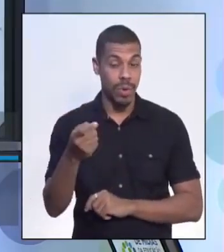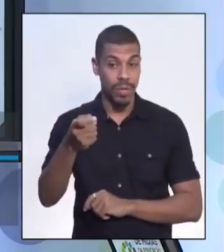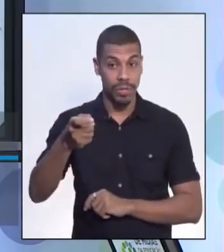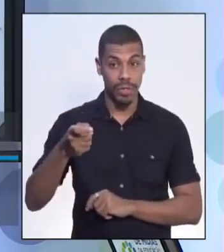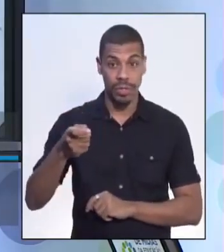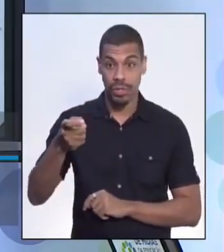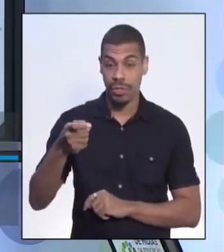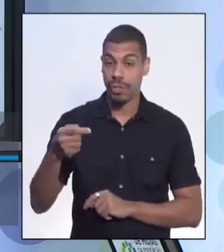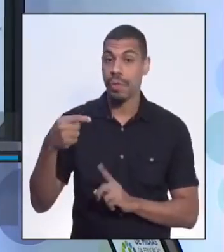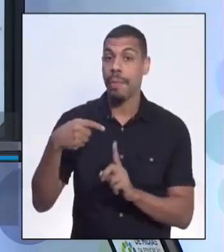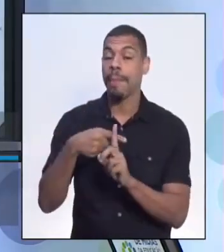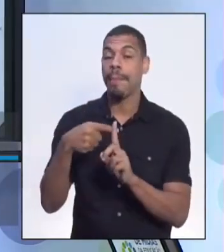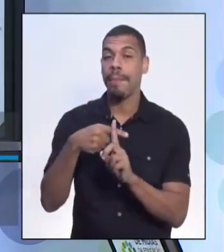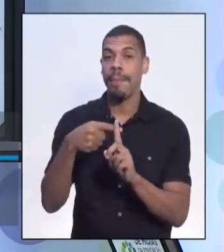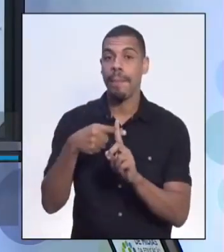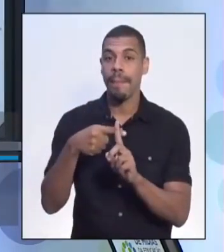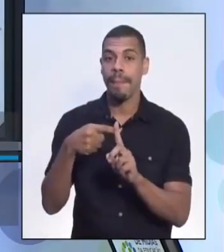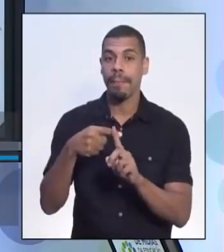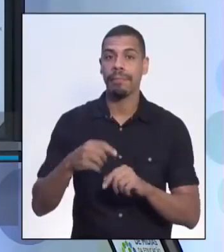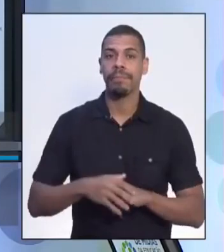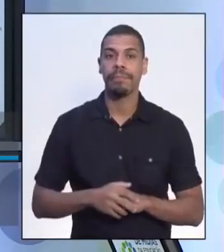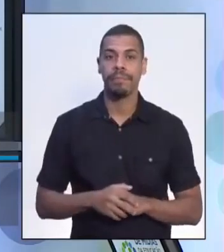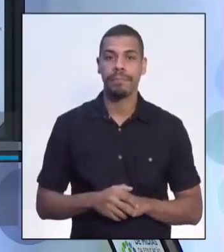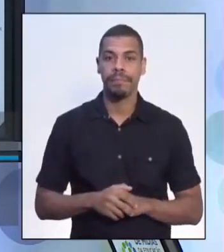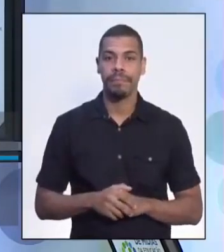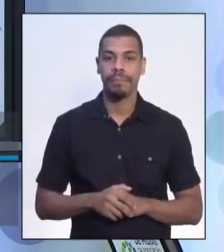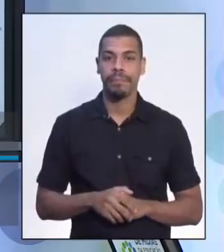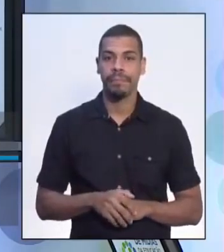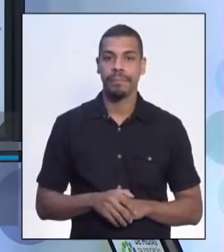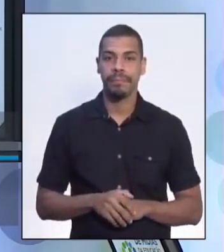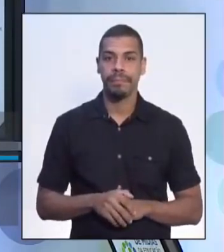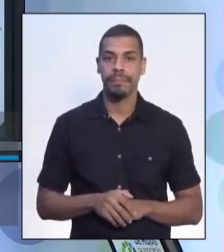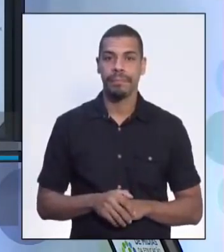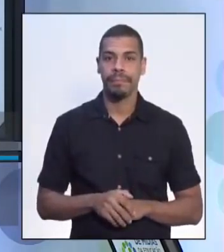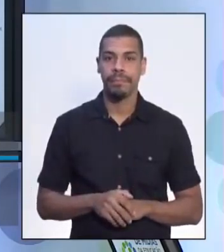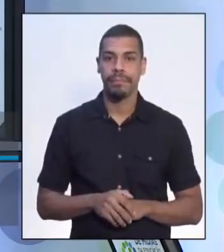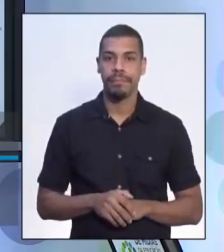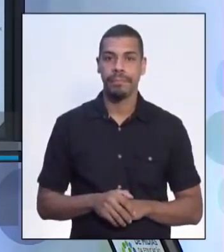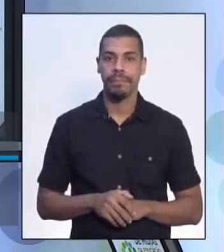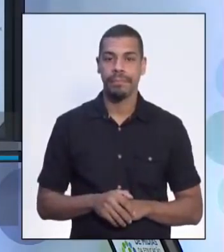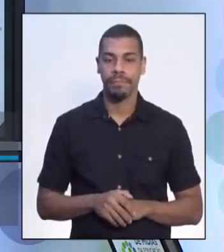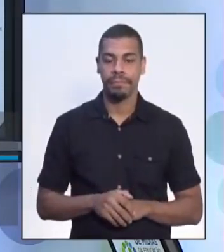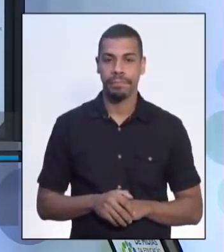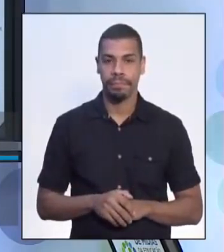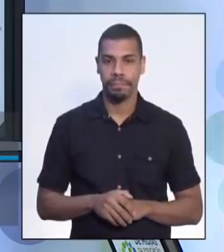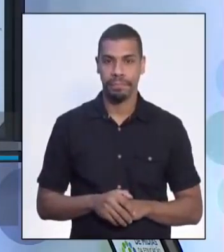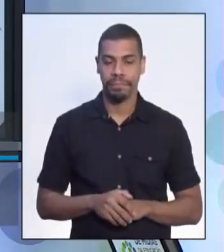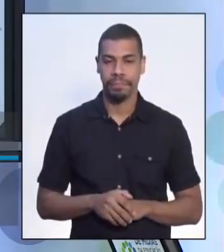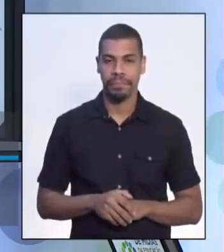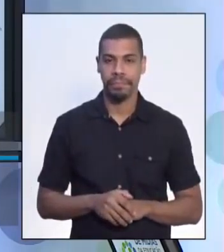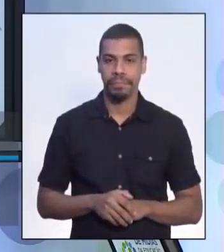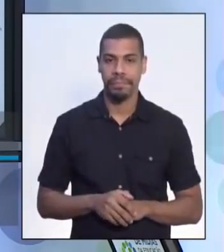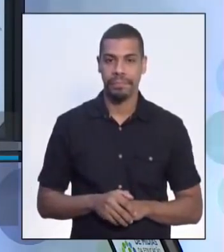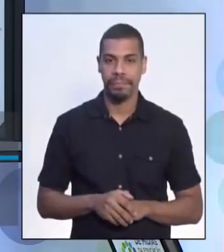S2x mais... Opa! Vamos arrumar aqui. É menos